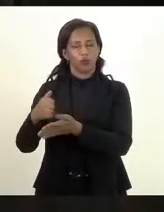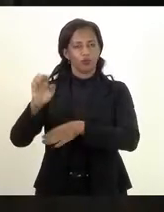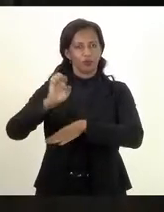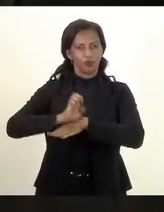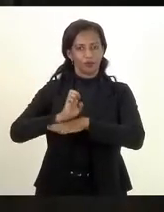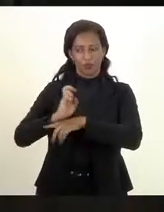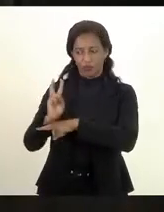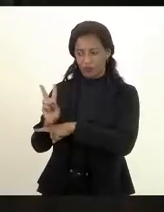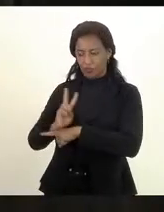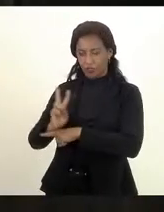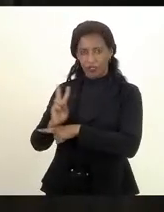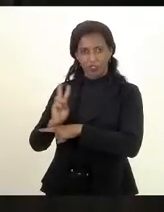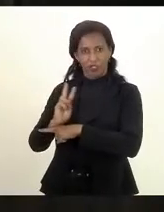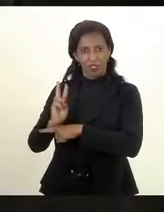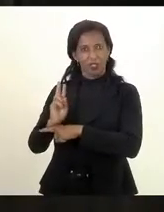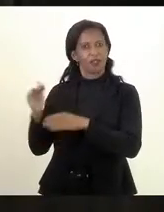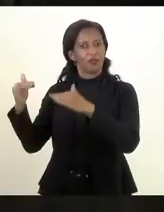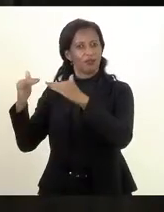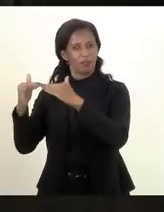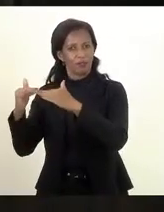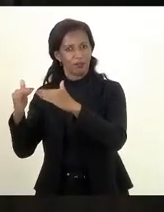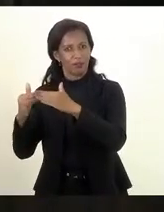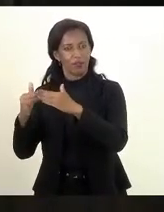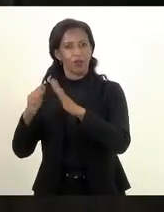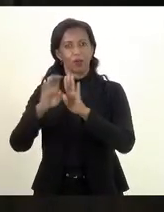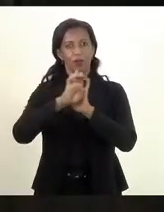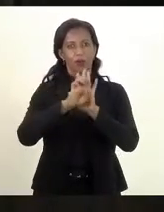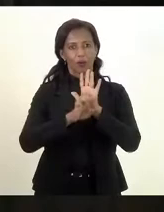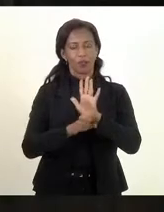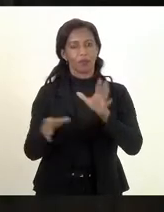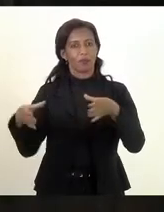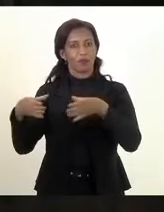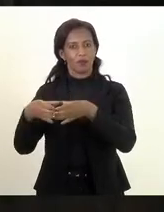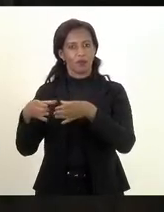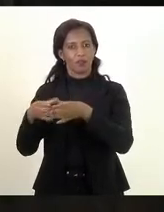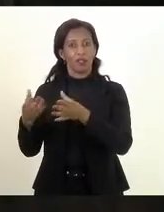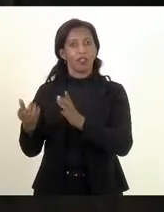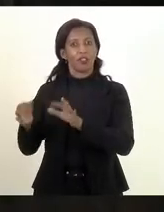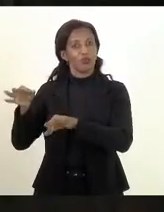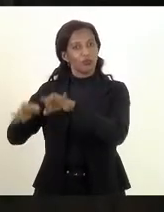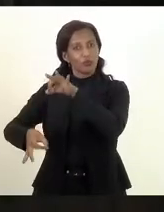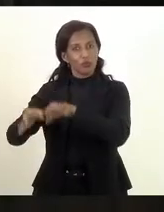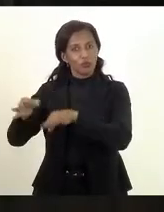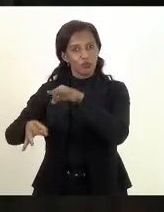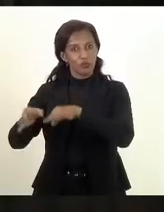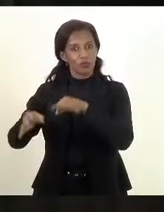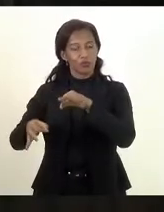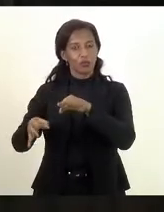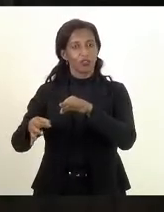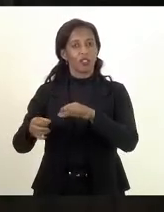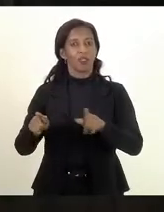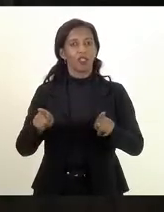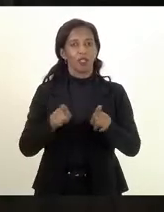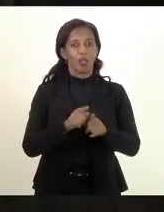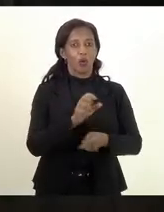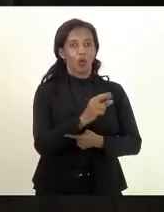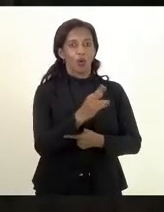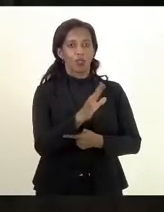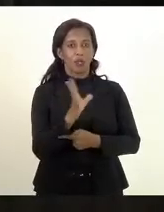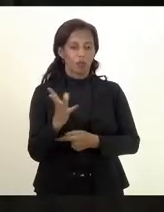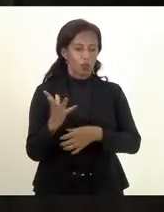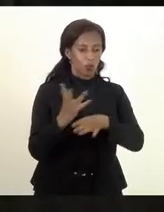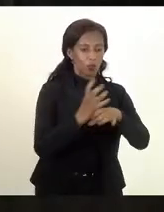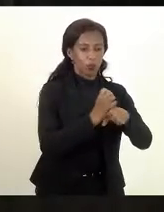fiscalização dos tributos estaduais favorável com as emendas da Comissão de Constituição e Justiça e de Orçamento, Finanças e Socialização